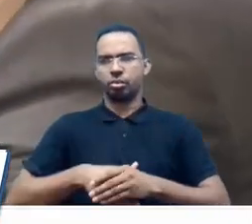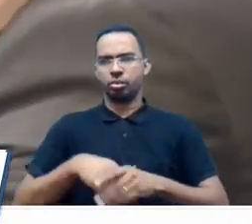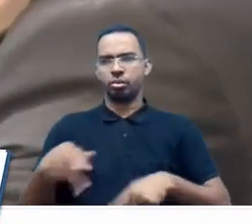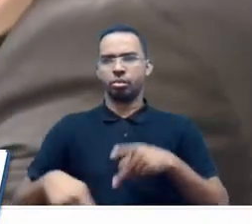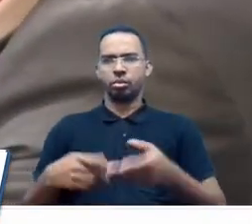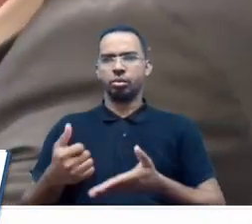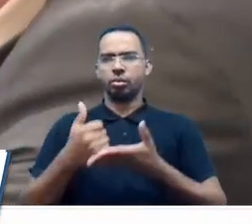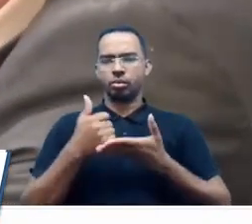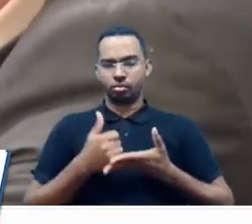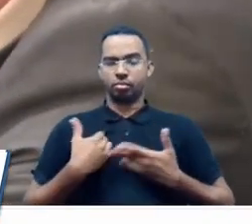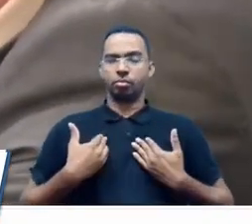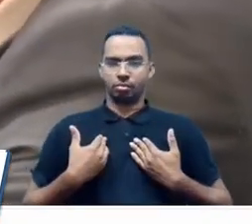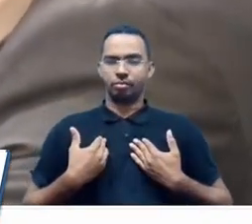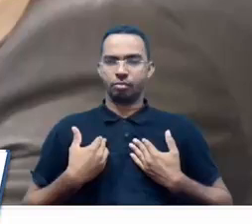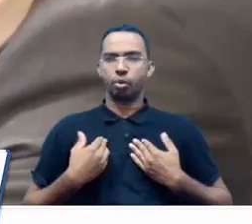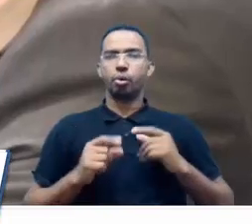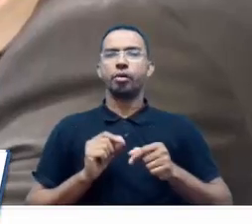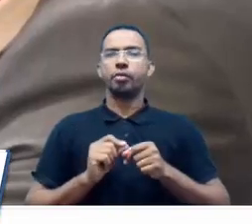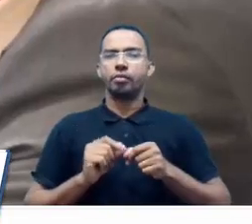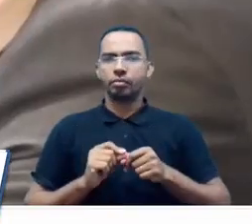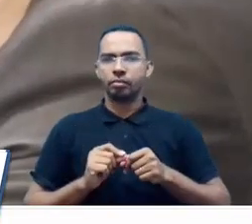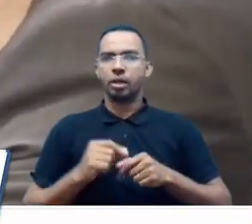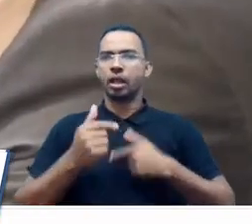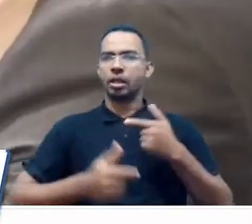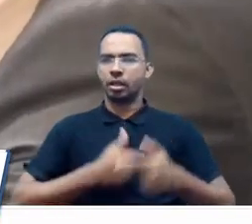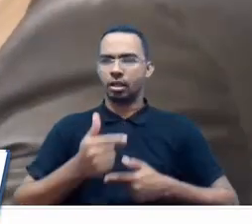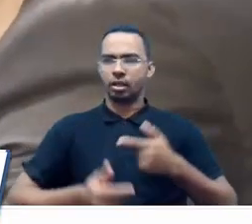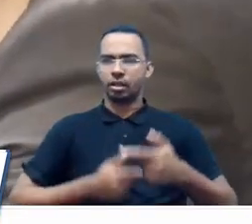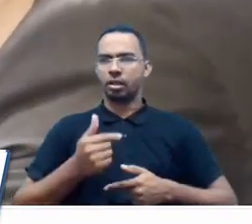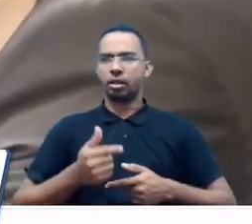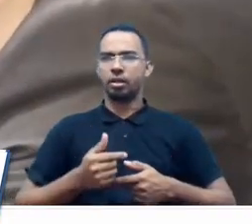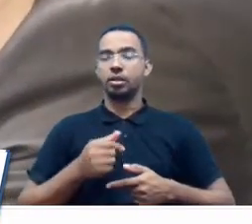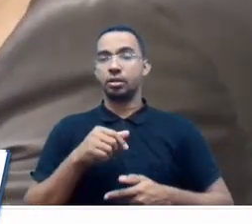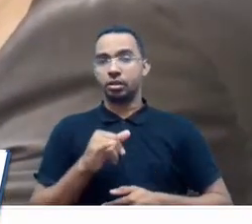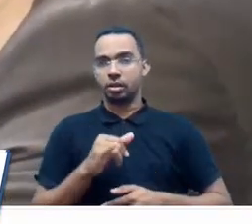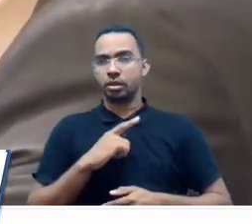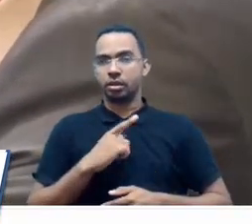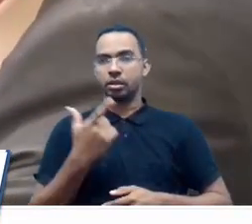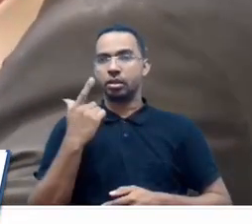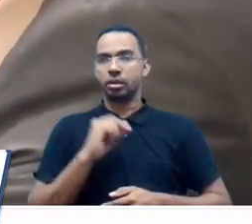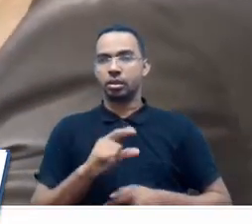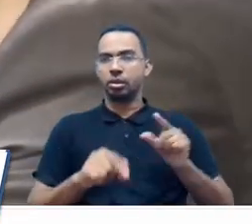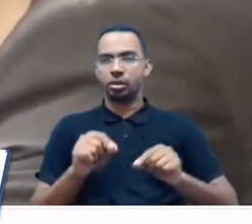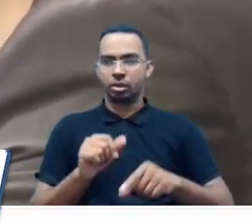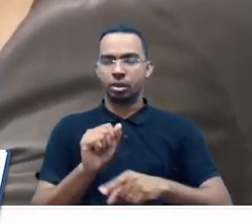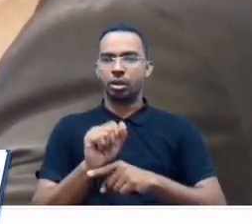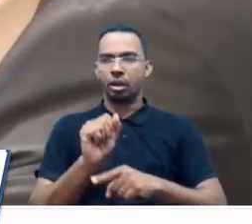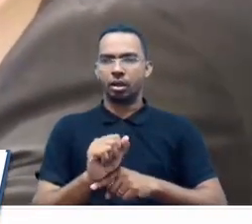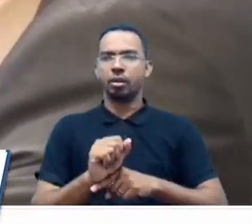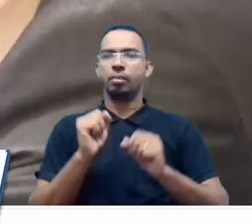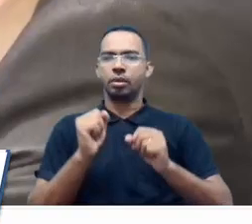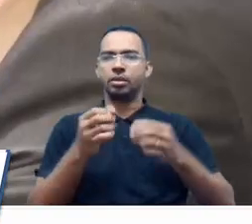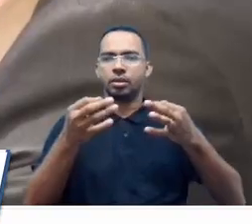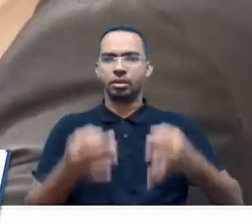deu. Então, o que a gente faz? Trabalha. Se tiver quem eu escolher para ser meu assessor, pode ter certeza que